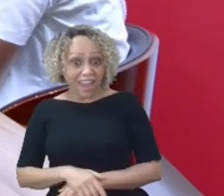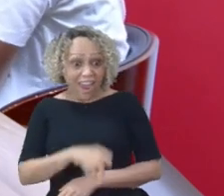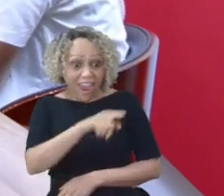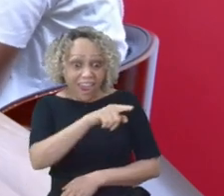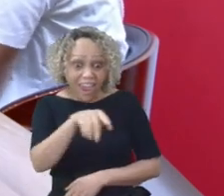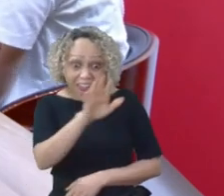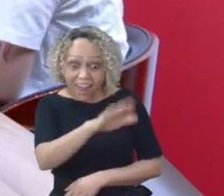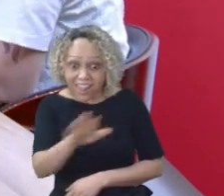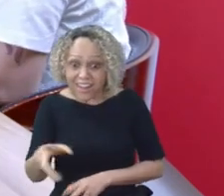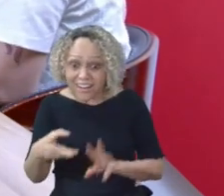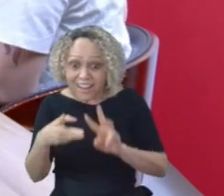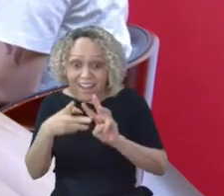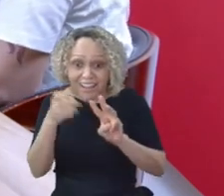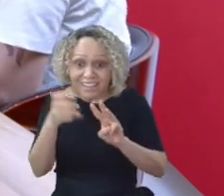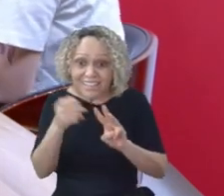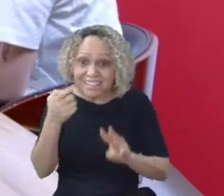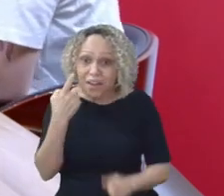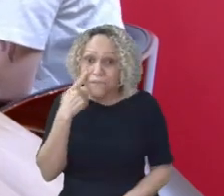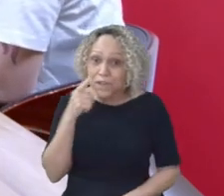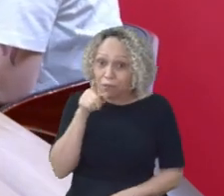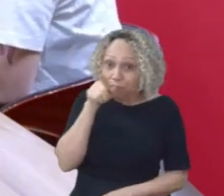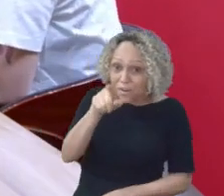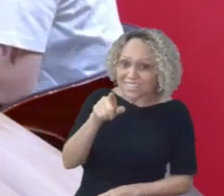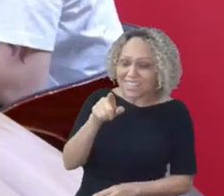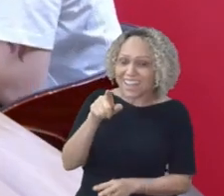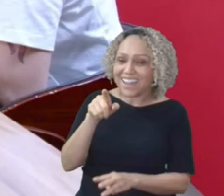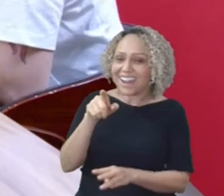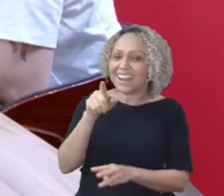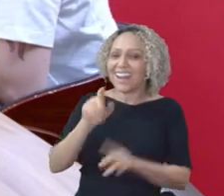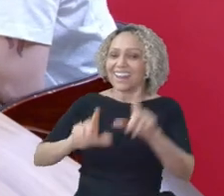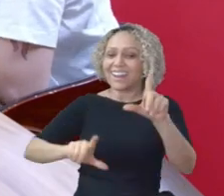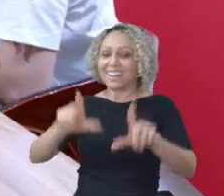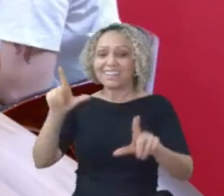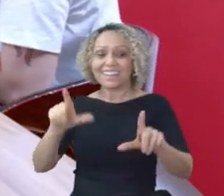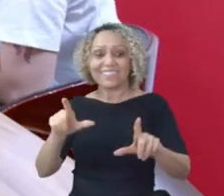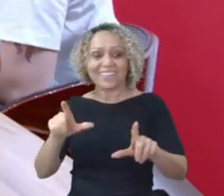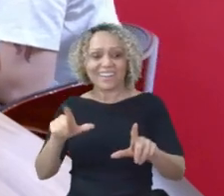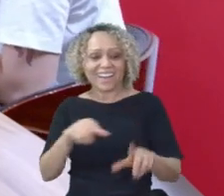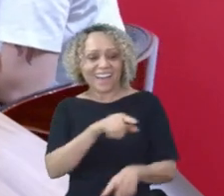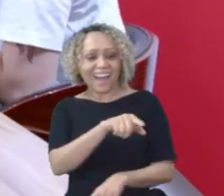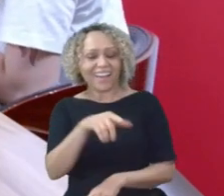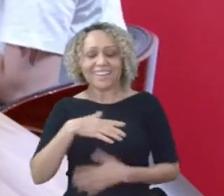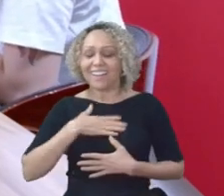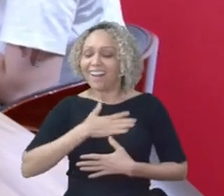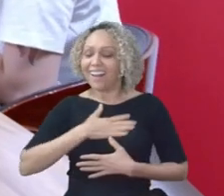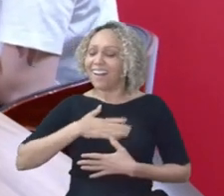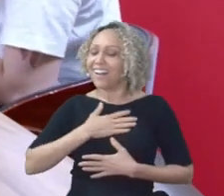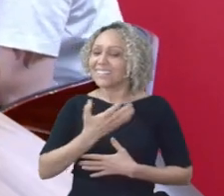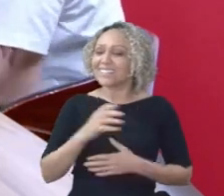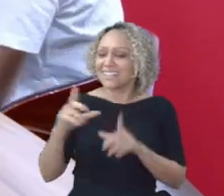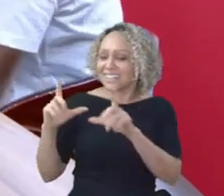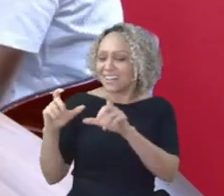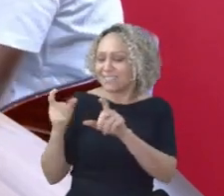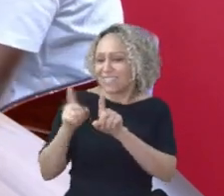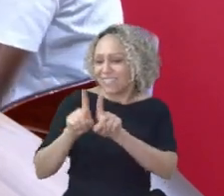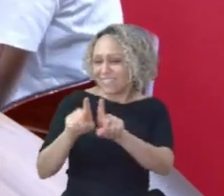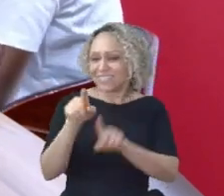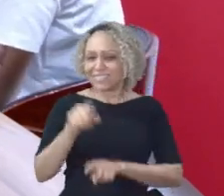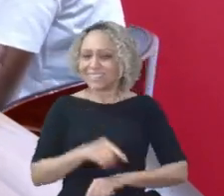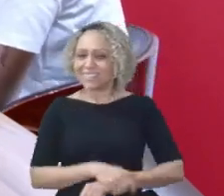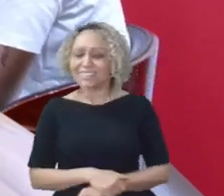né? Com certeza. E eles vão ser a próxima juventude. Hoje eles são criancinhas, mas eles serão a próxima juventude. E acho que